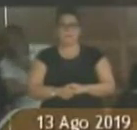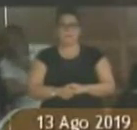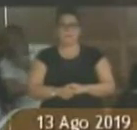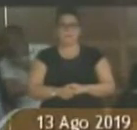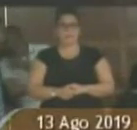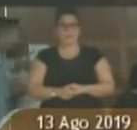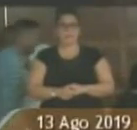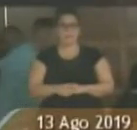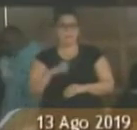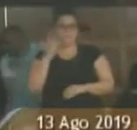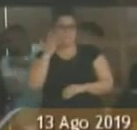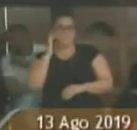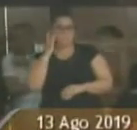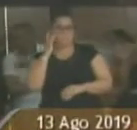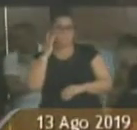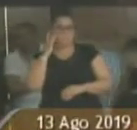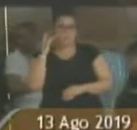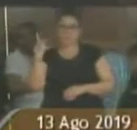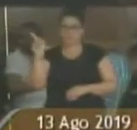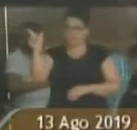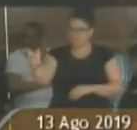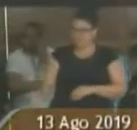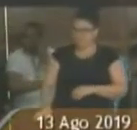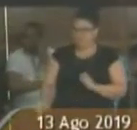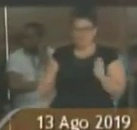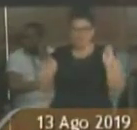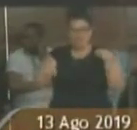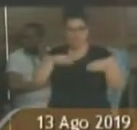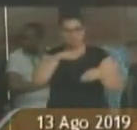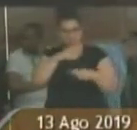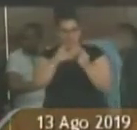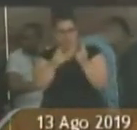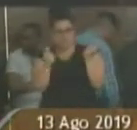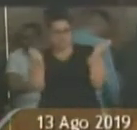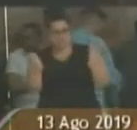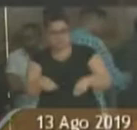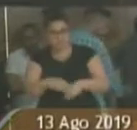camarada tem condições suficientes para ir até lá?